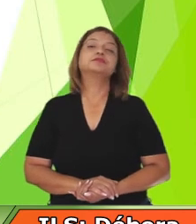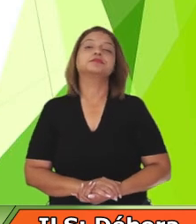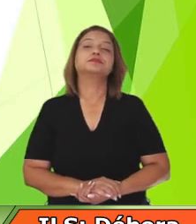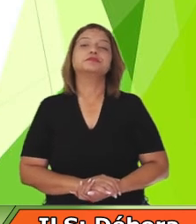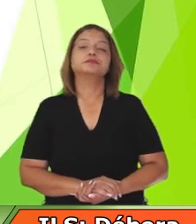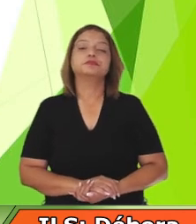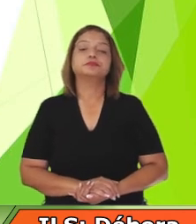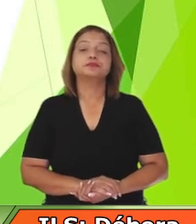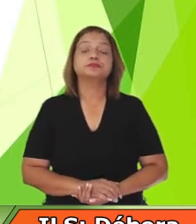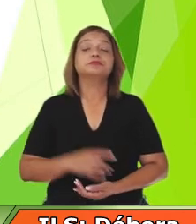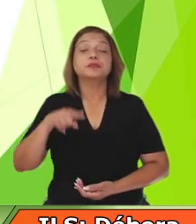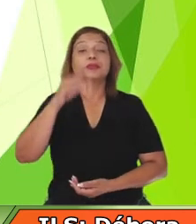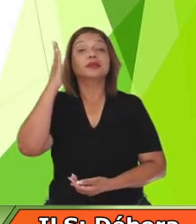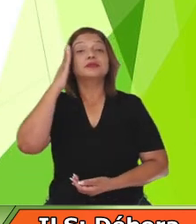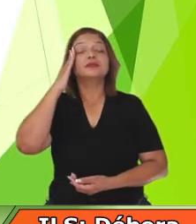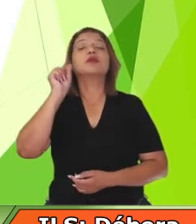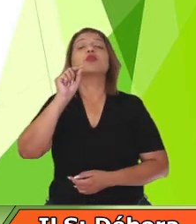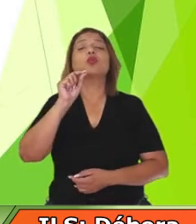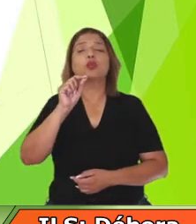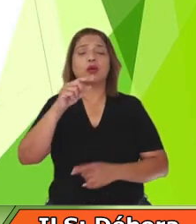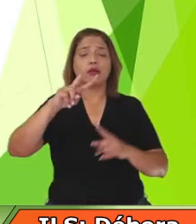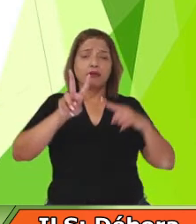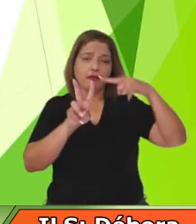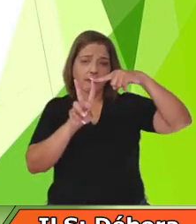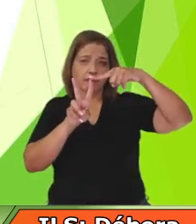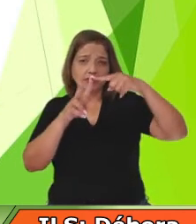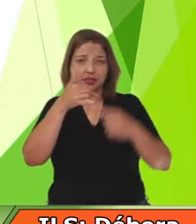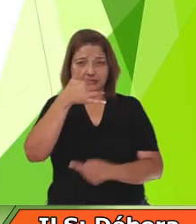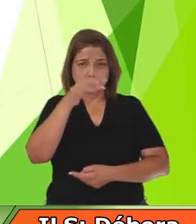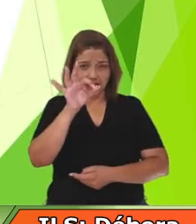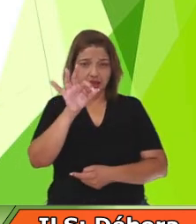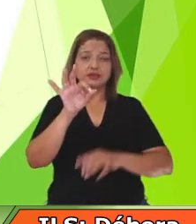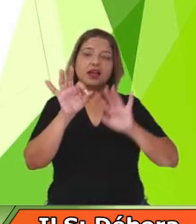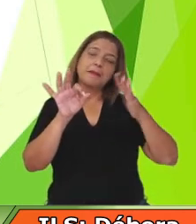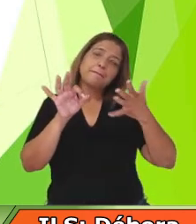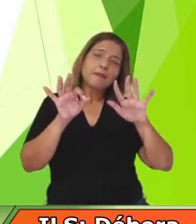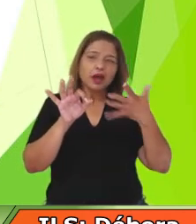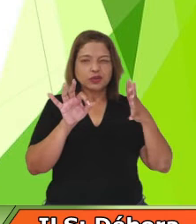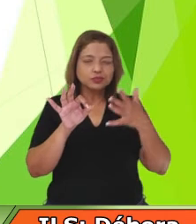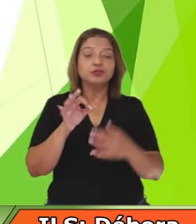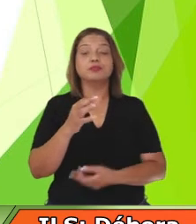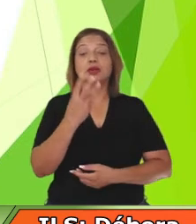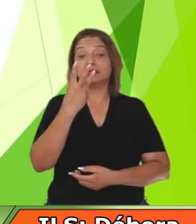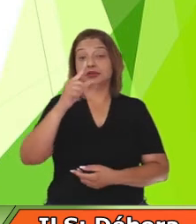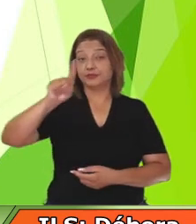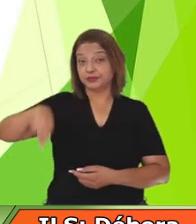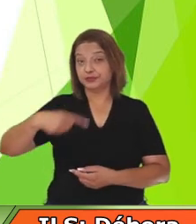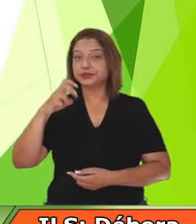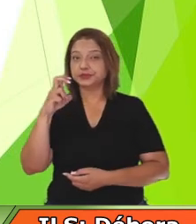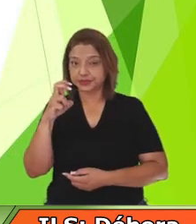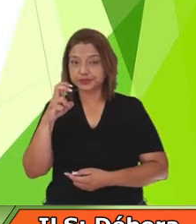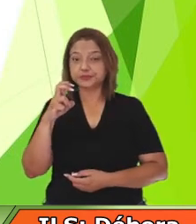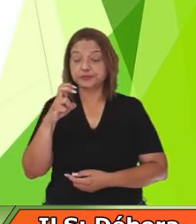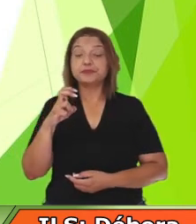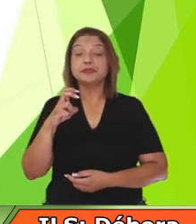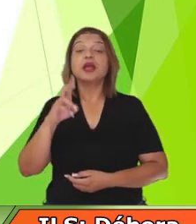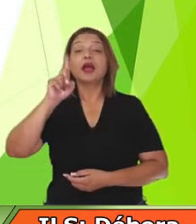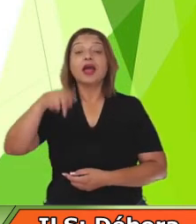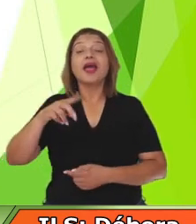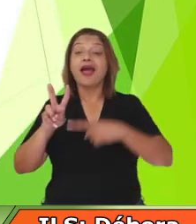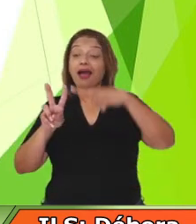Nós temos que a raiz de 10, fazendo o método de Herão, é aproximadamente 3,5. E a raiz